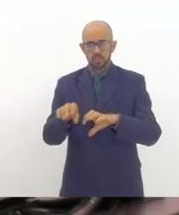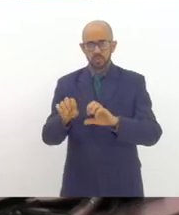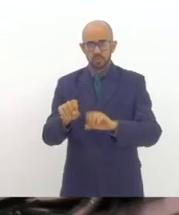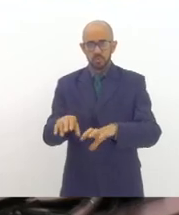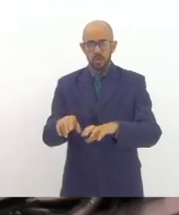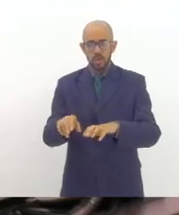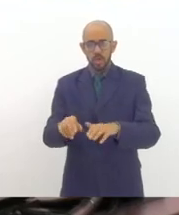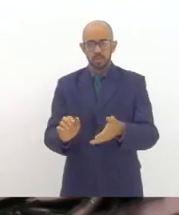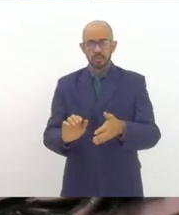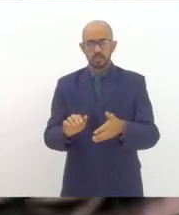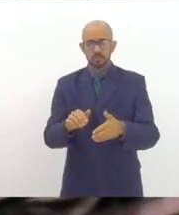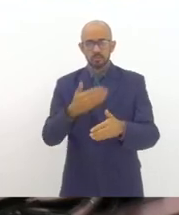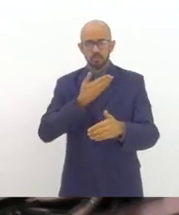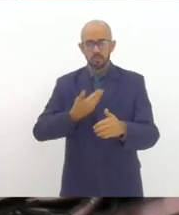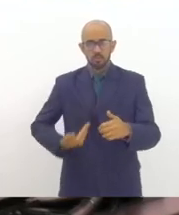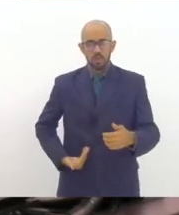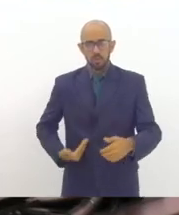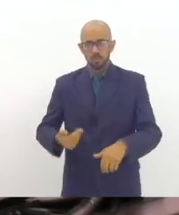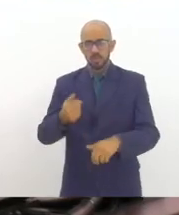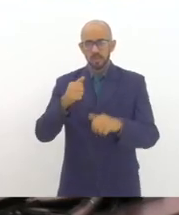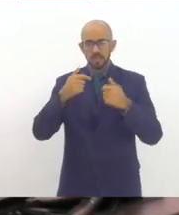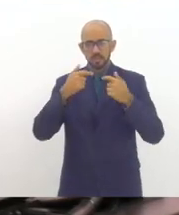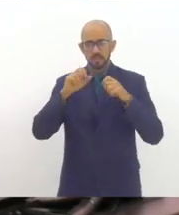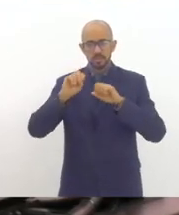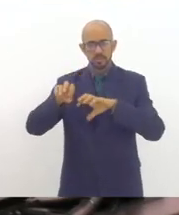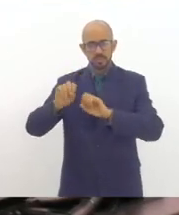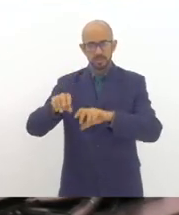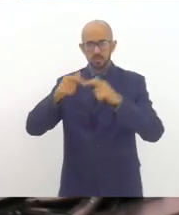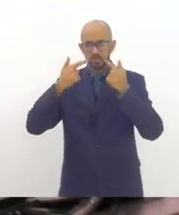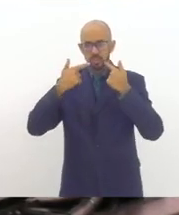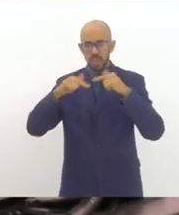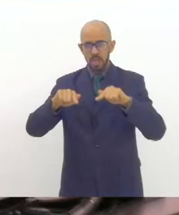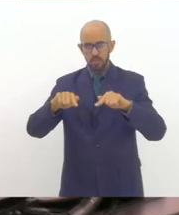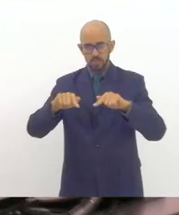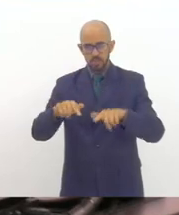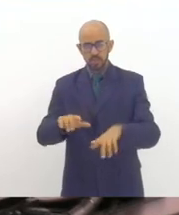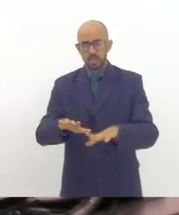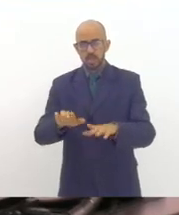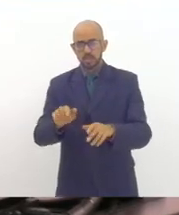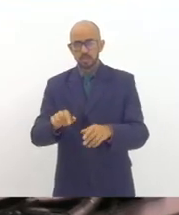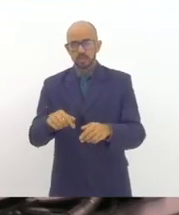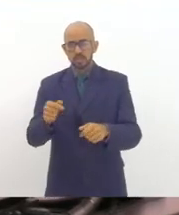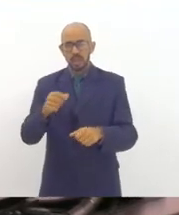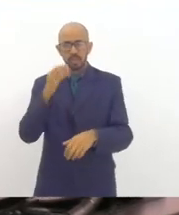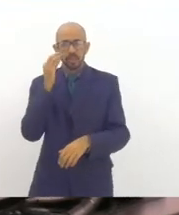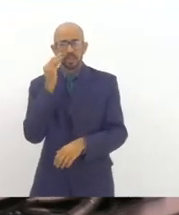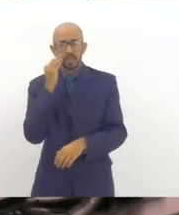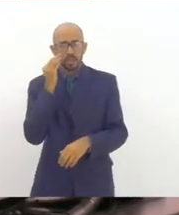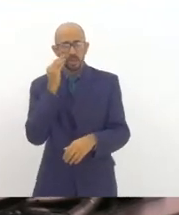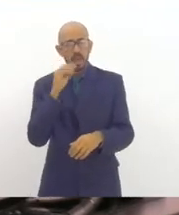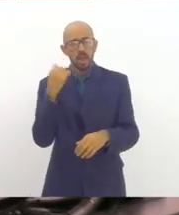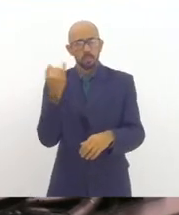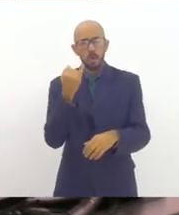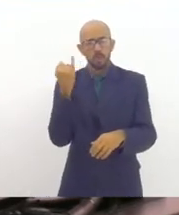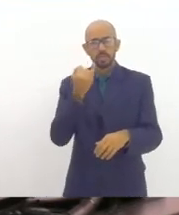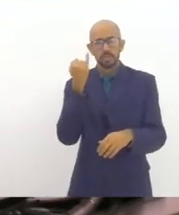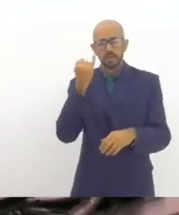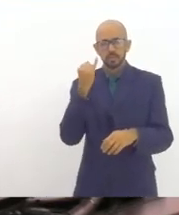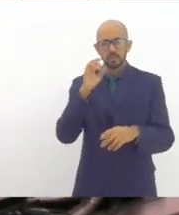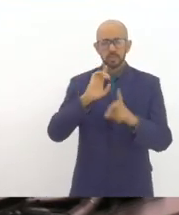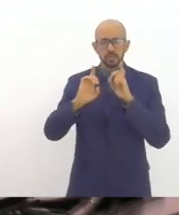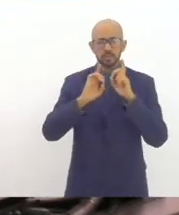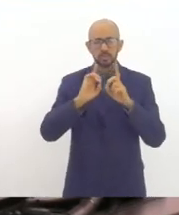Entre Línguas, que nos procuraram na Comissão de Educação, trazendo a importância de se debater